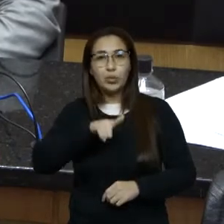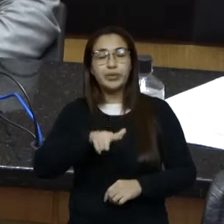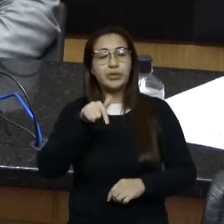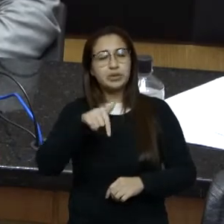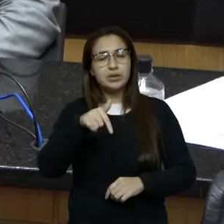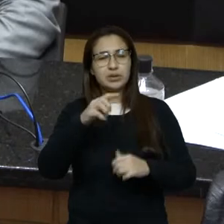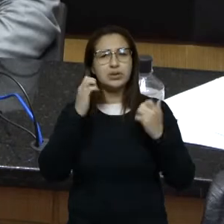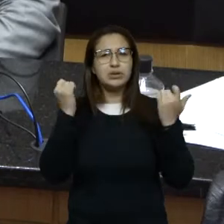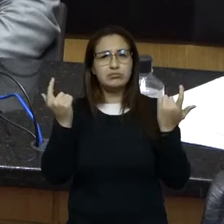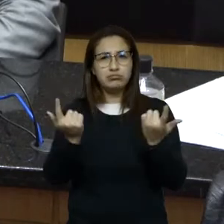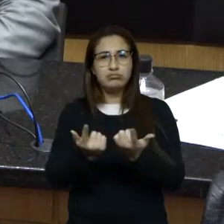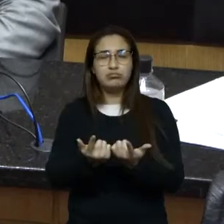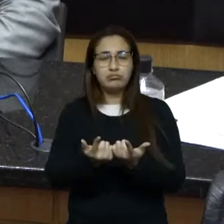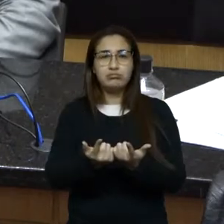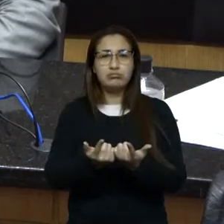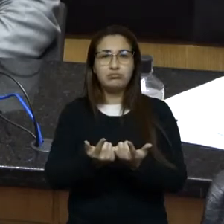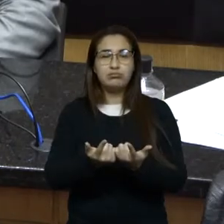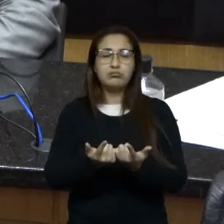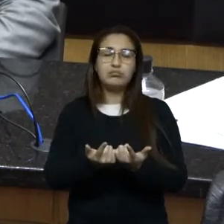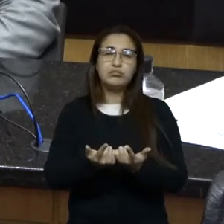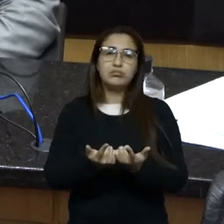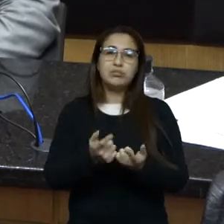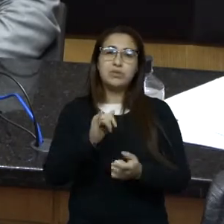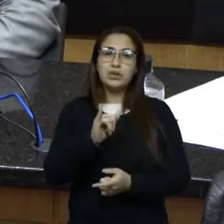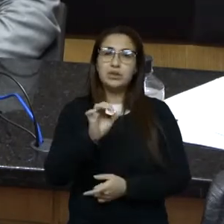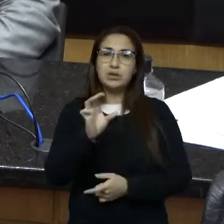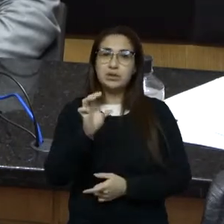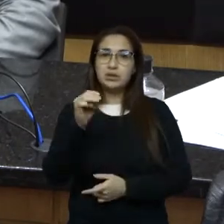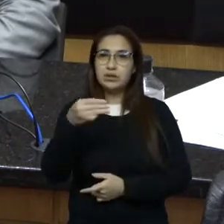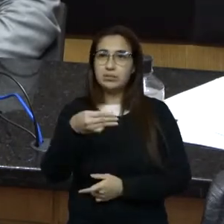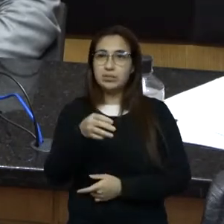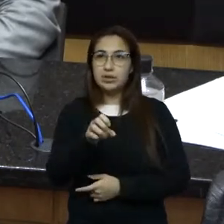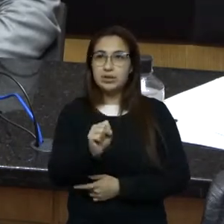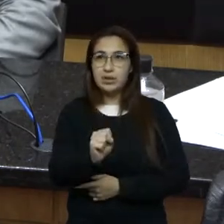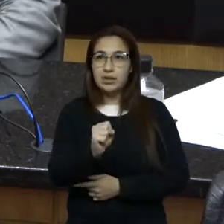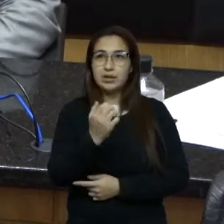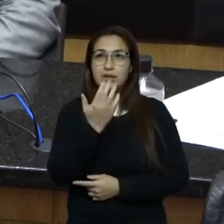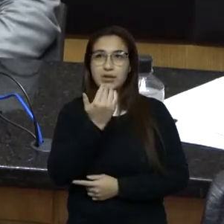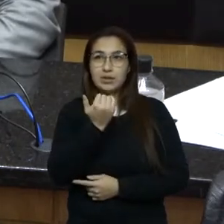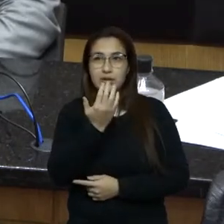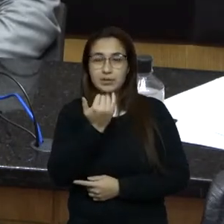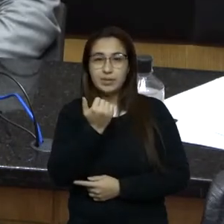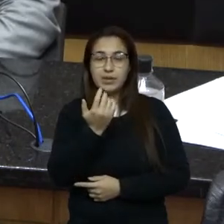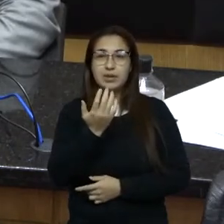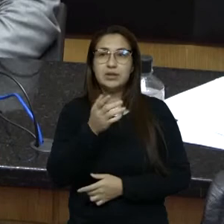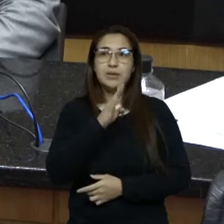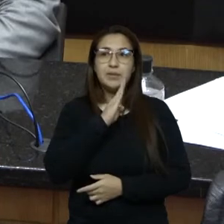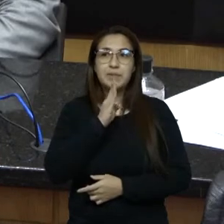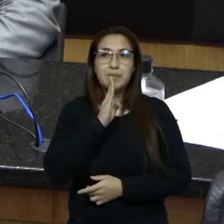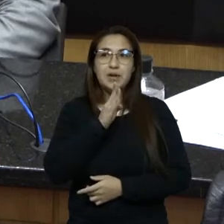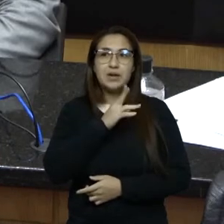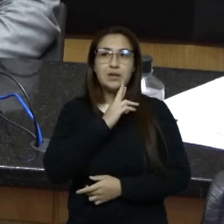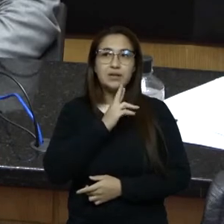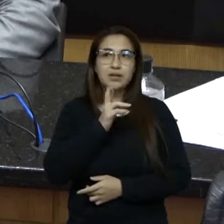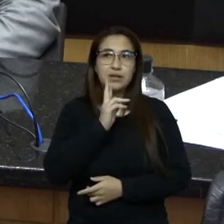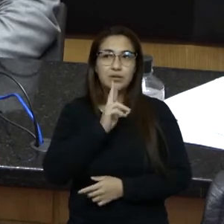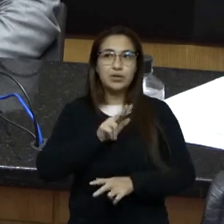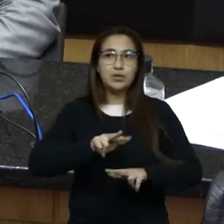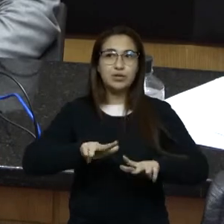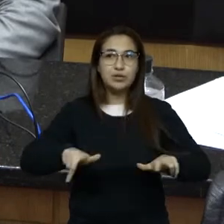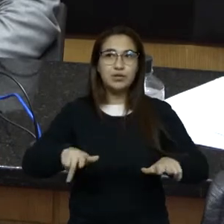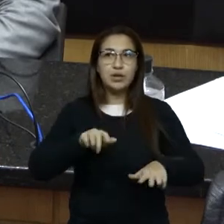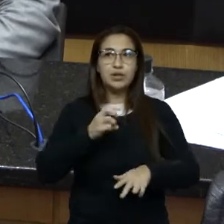Catarinense trazer o ICMS da alimentação de bares restaurantes seminários para